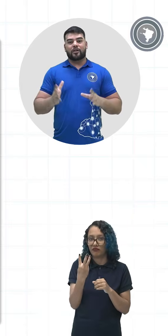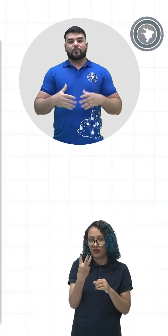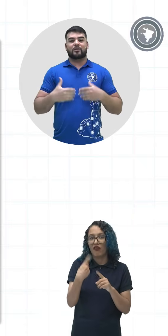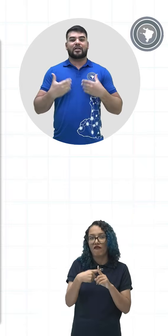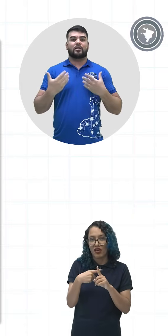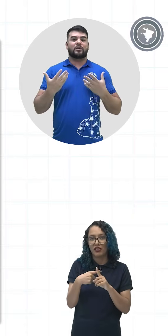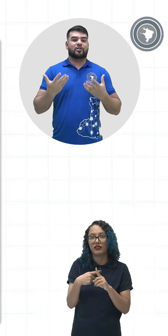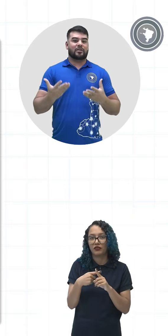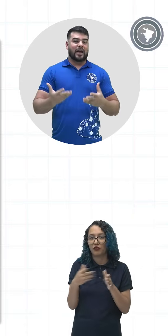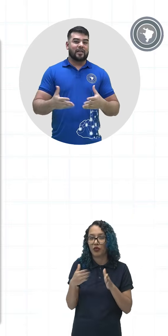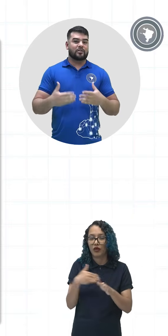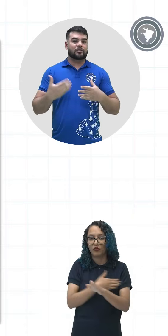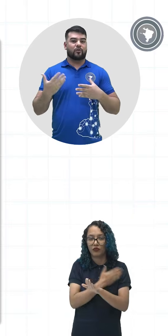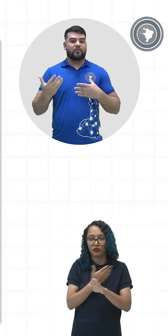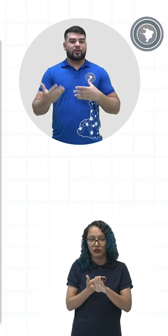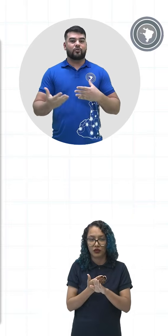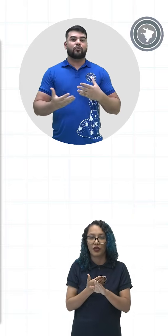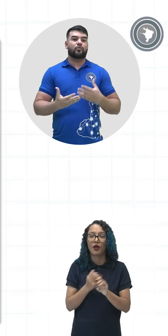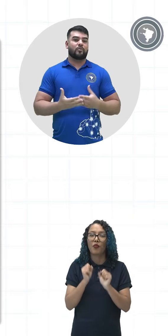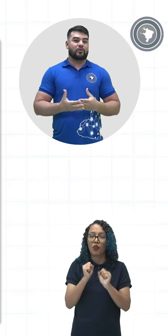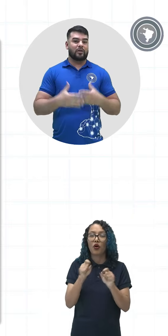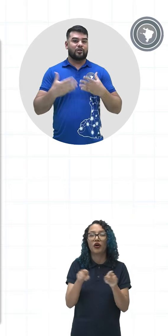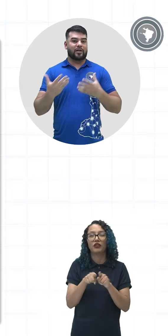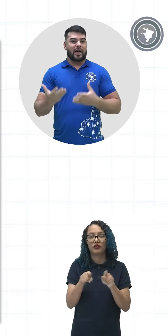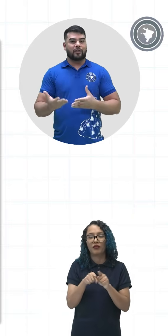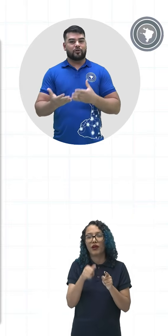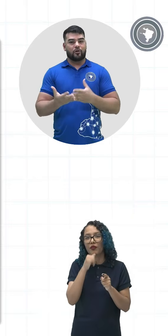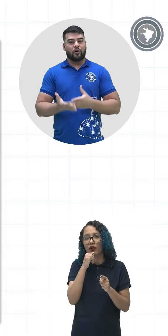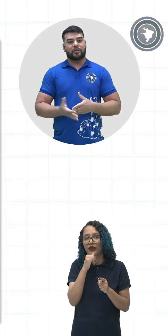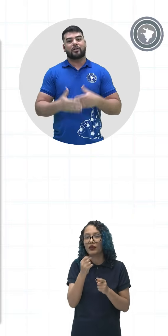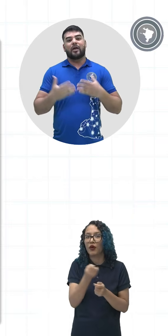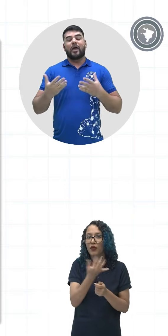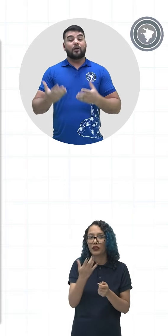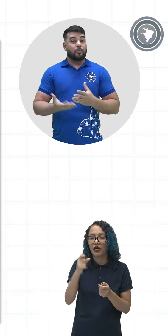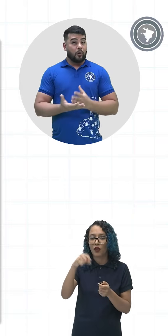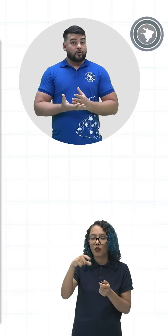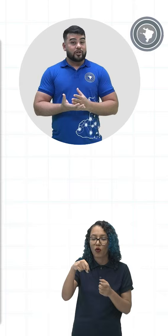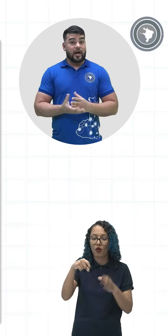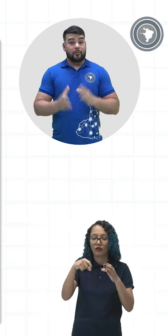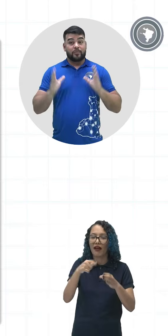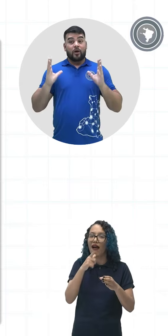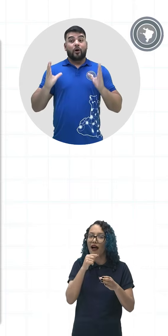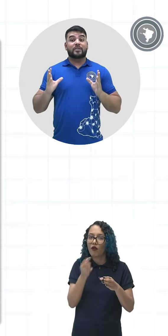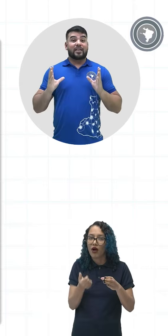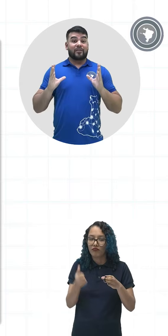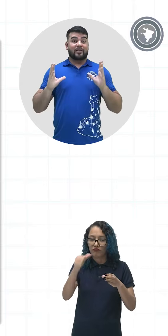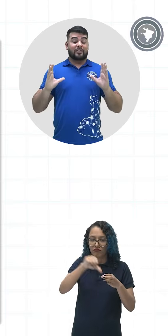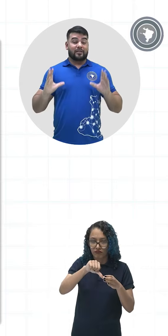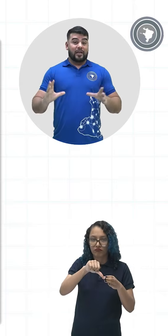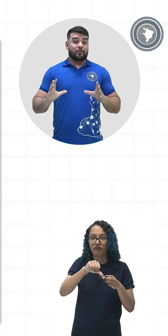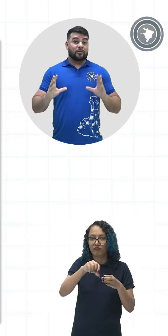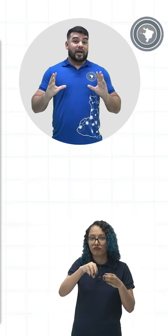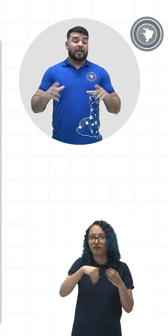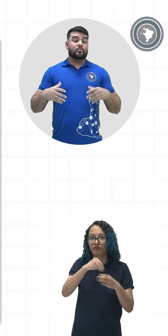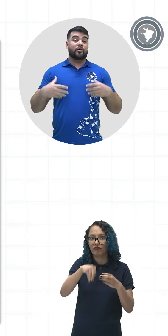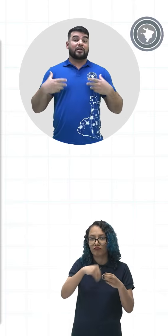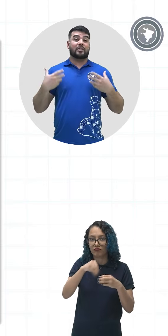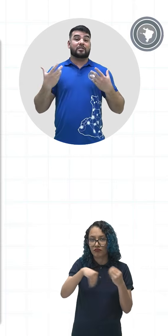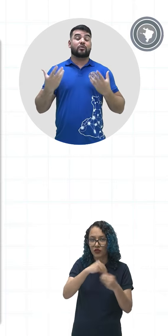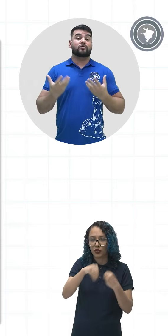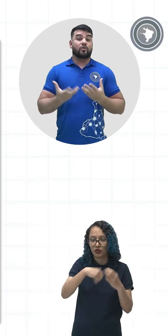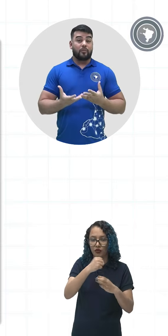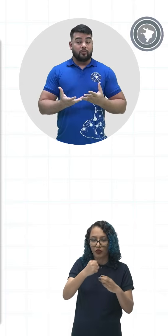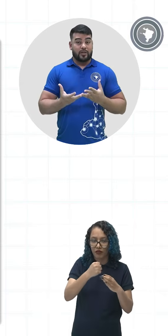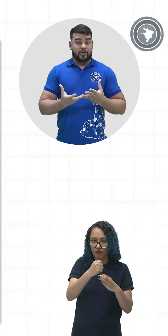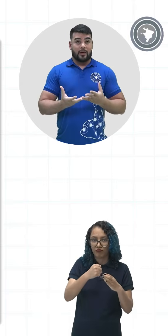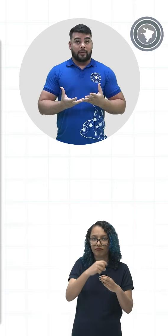a dose pode ser administrada dissolvendo o número indicado de gotas em um pouco de água. Observe que esse texto traz uma